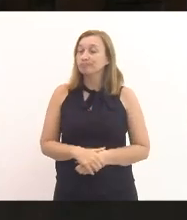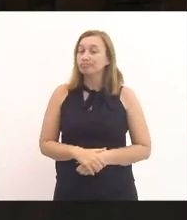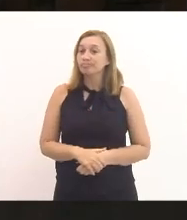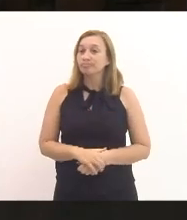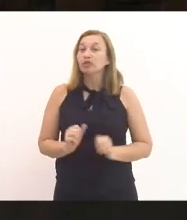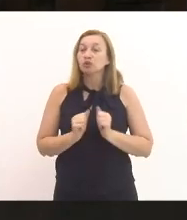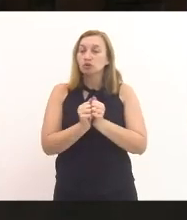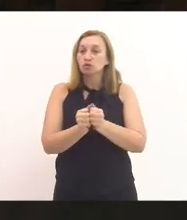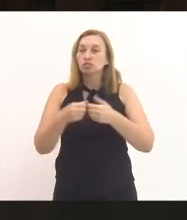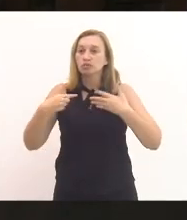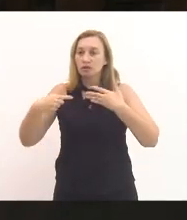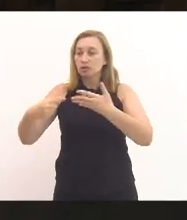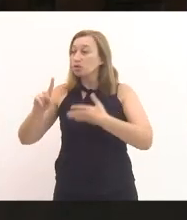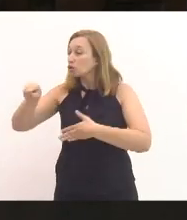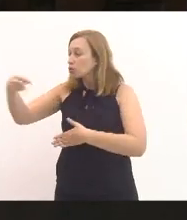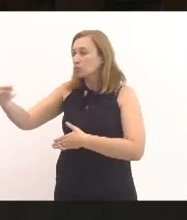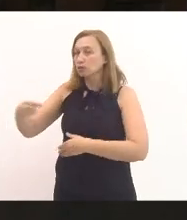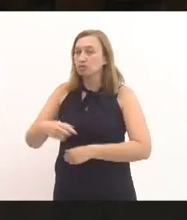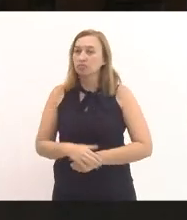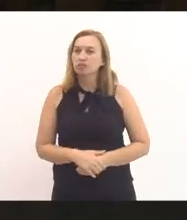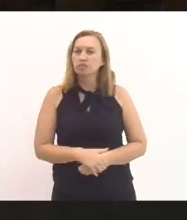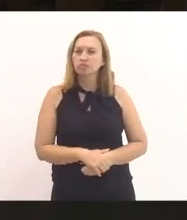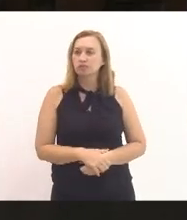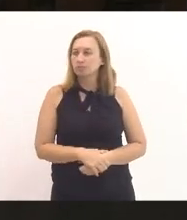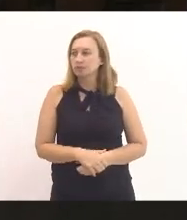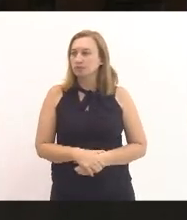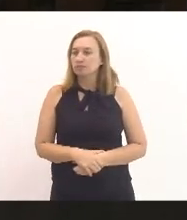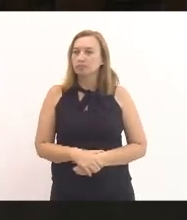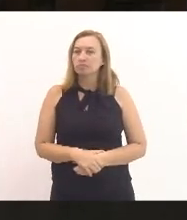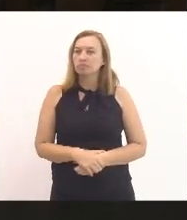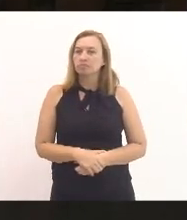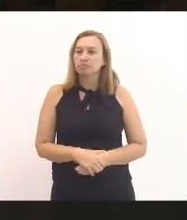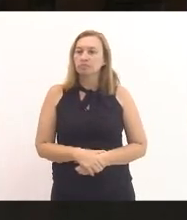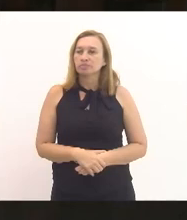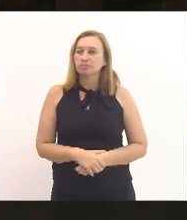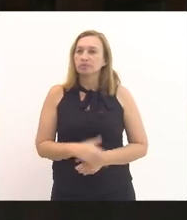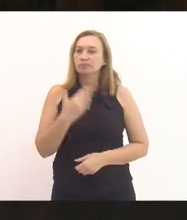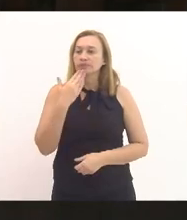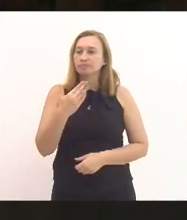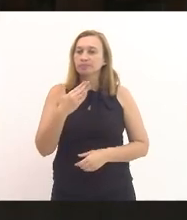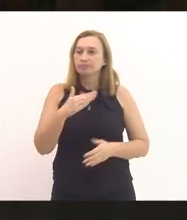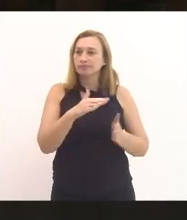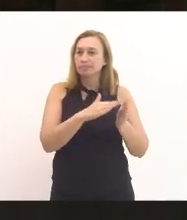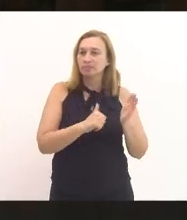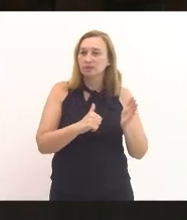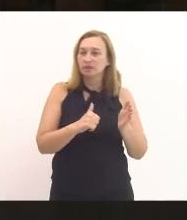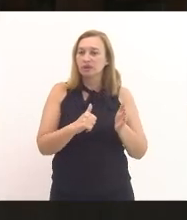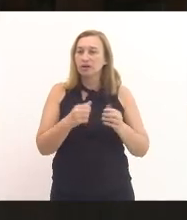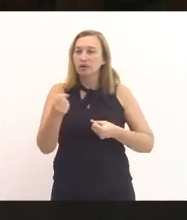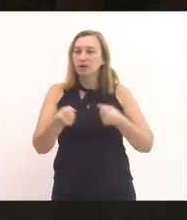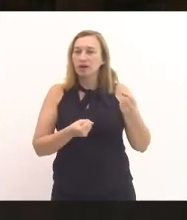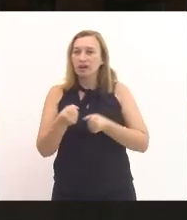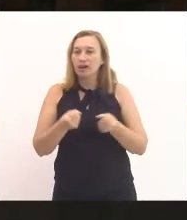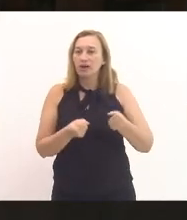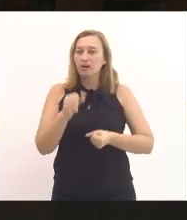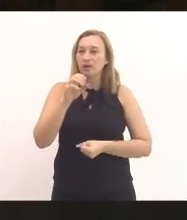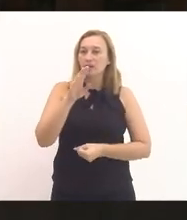junto com o sol e com outro é ah e tem um pedido até para tirar os blindados